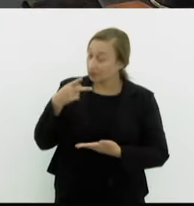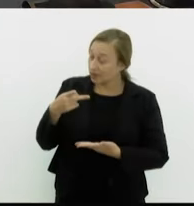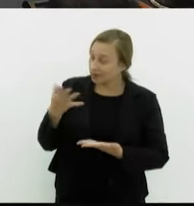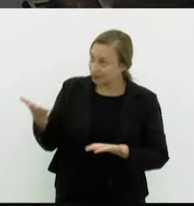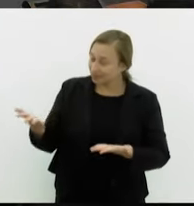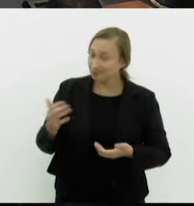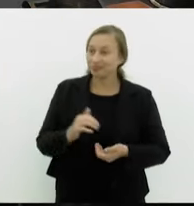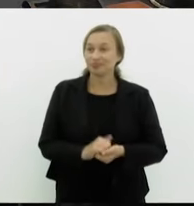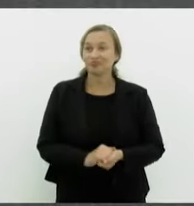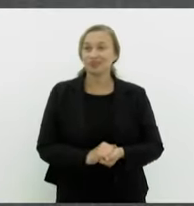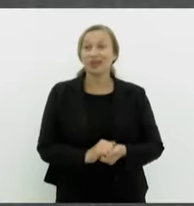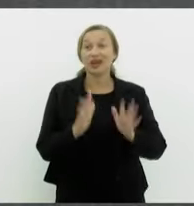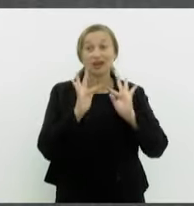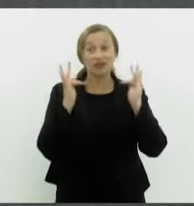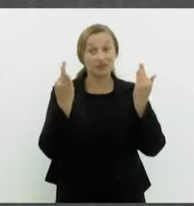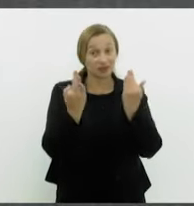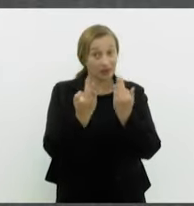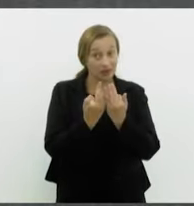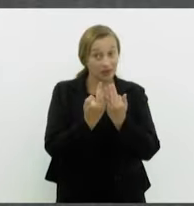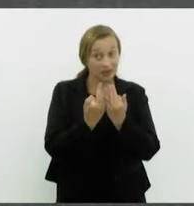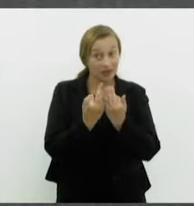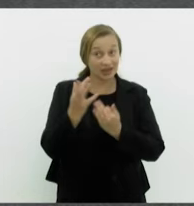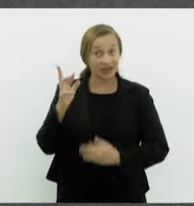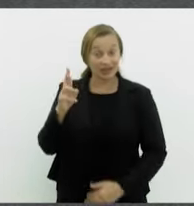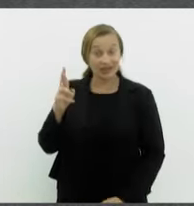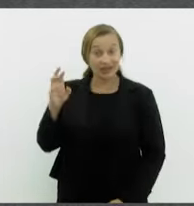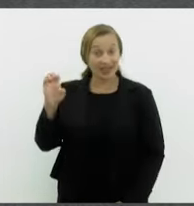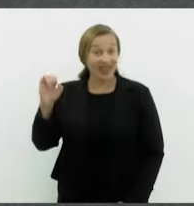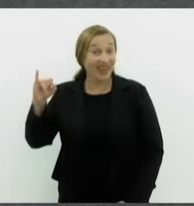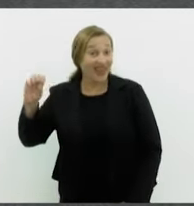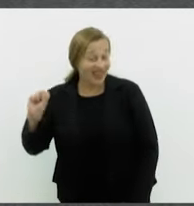se tratando da família de reis, né?